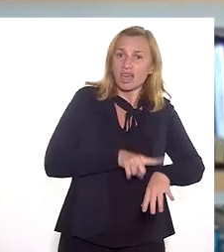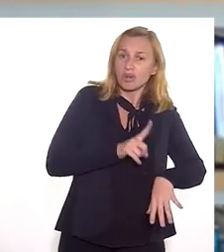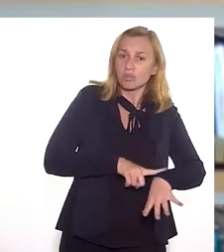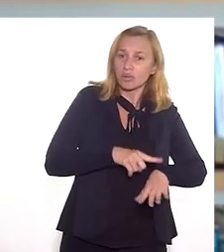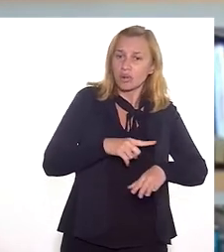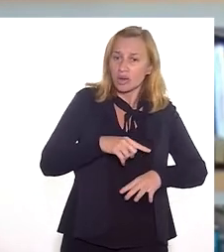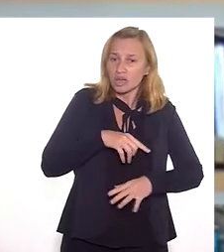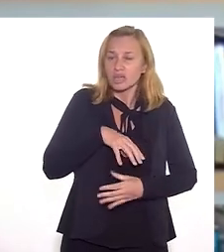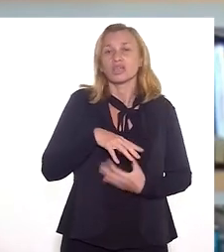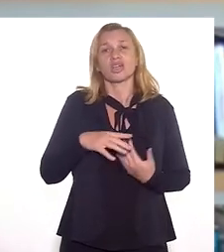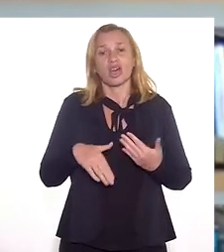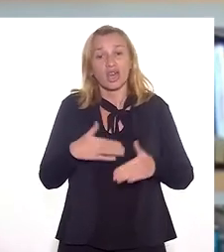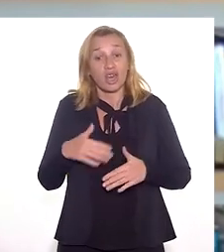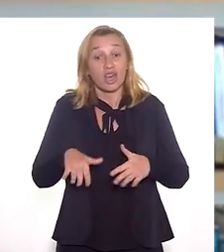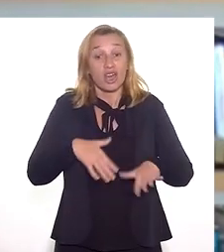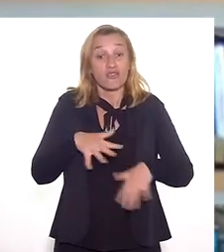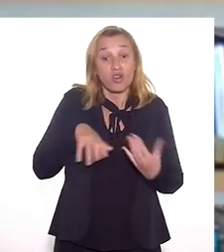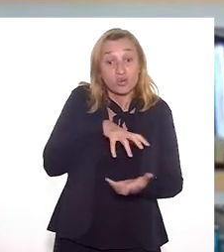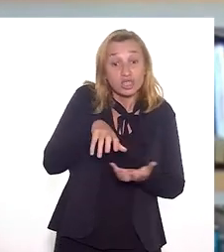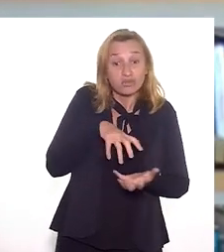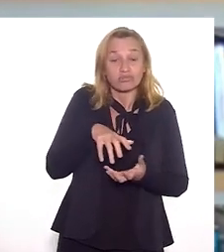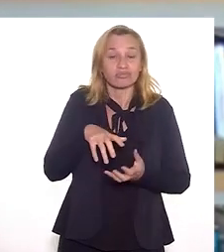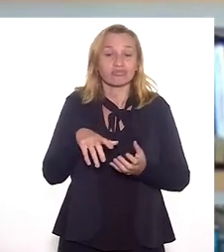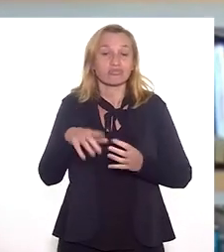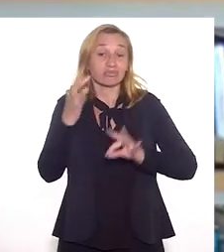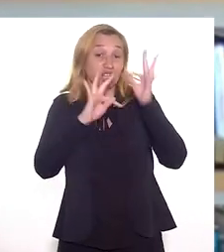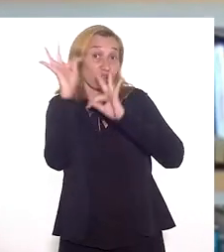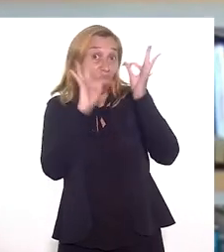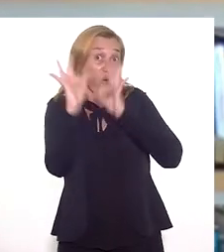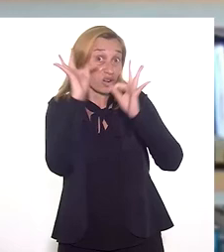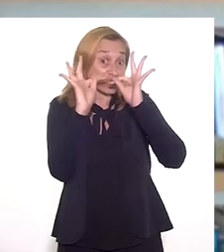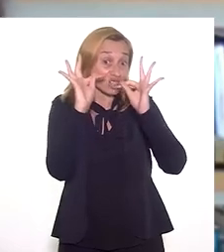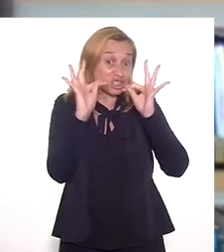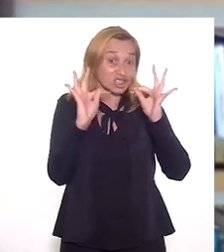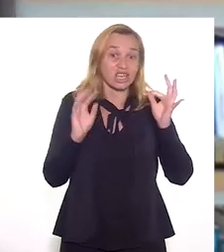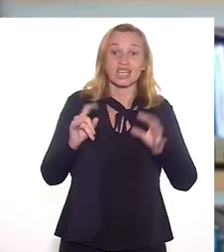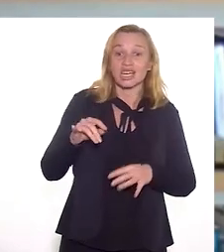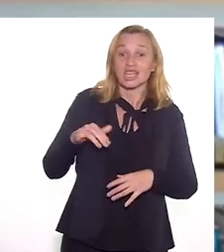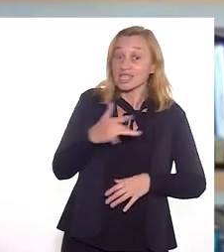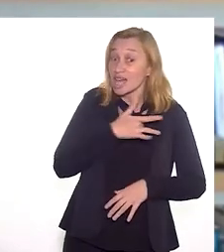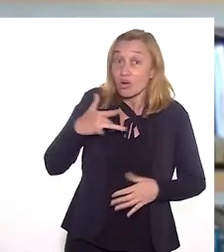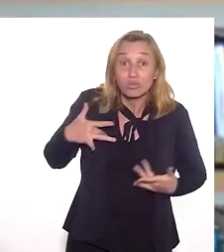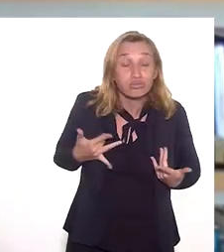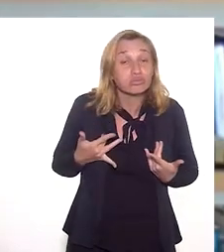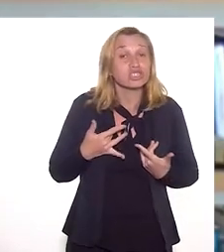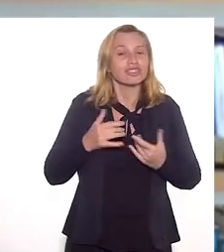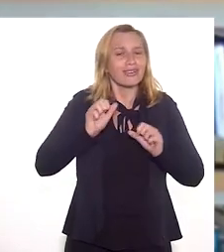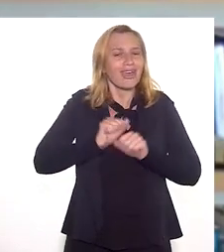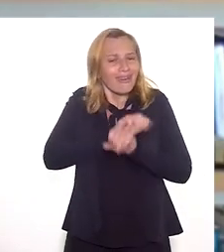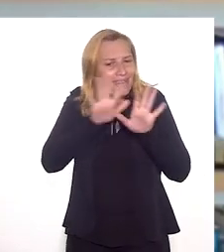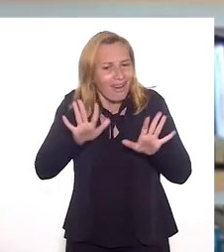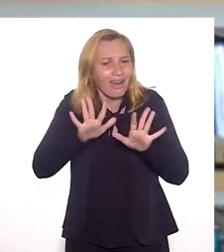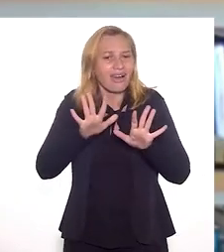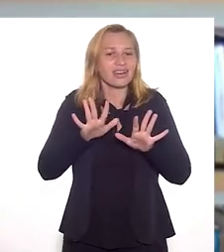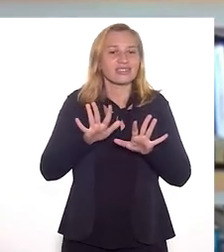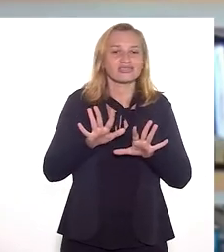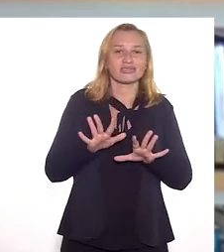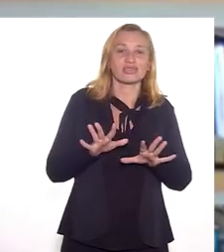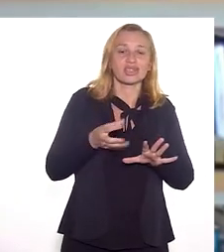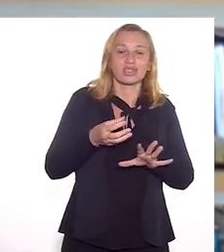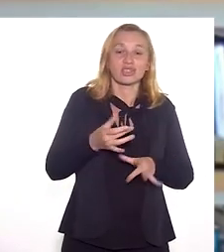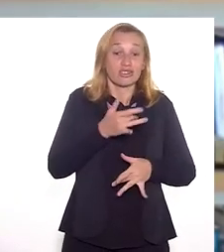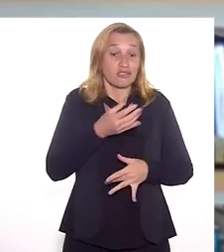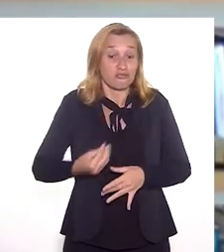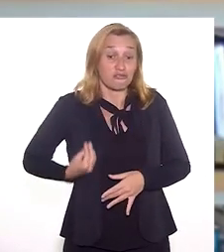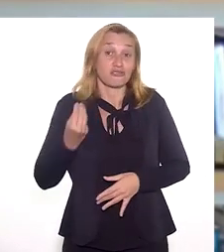evolução da sociedade, uma evolução tecnológica, uma evolução sanitária. Então, é claro que em condições